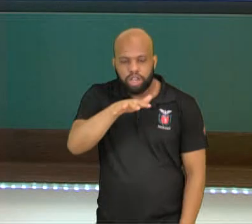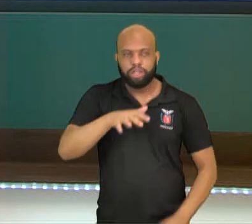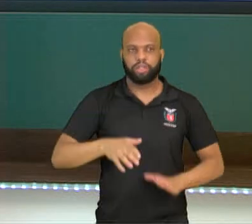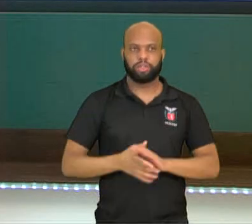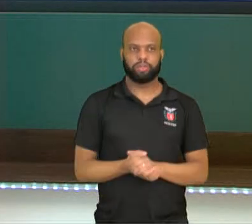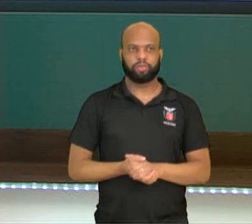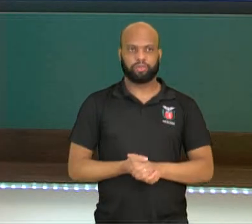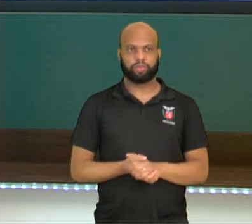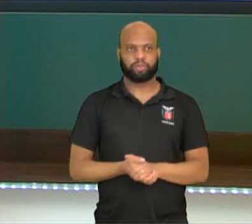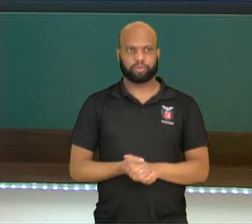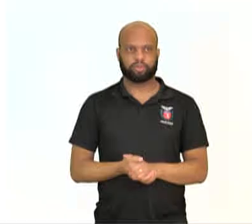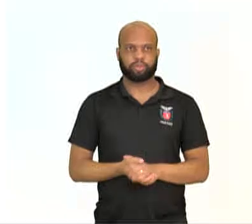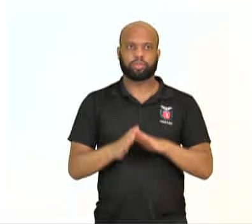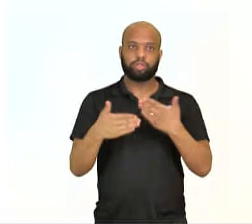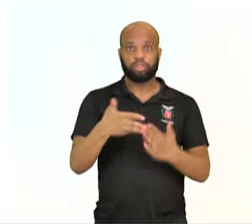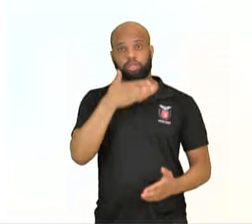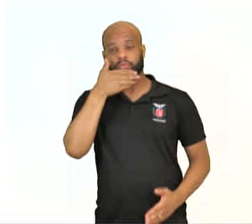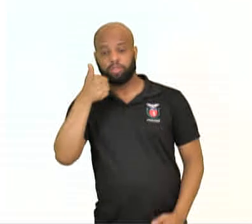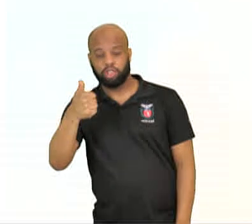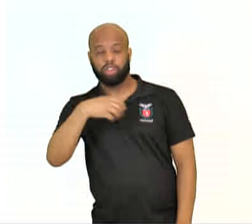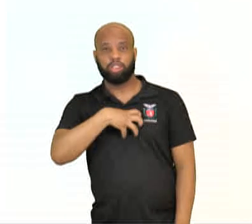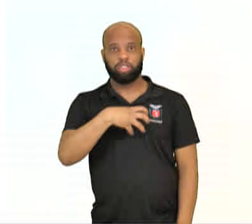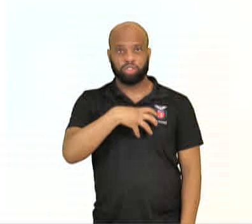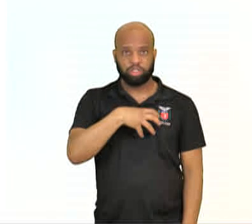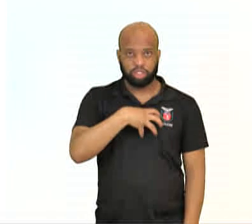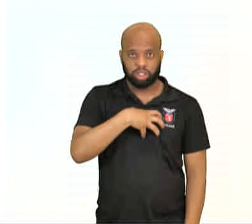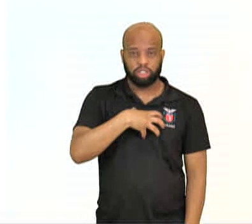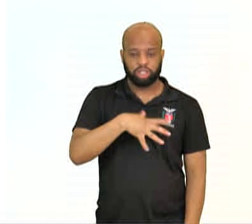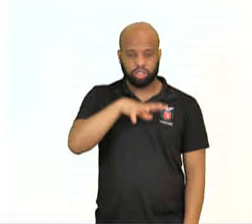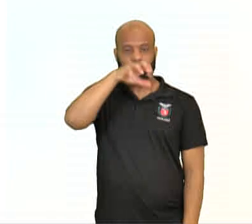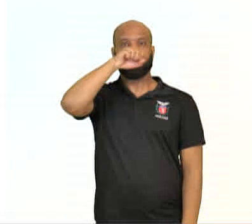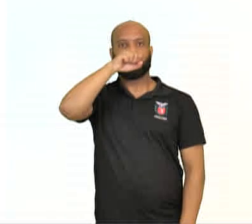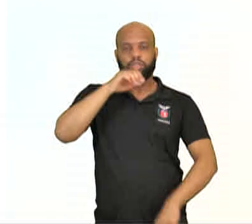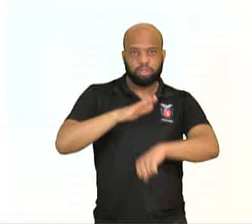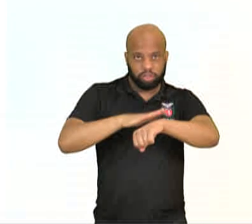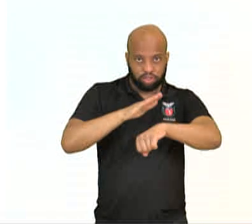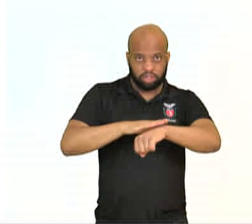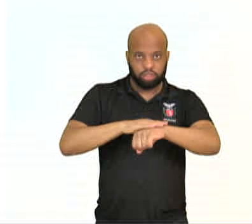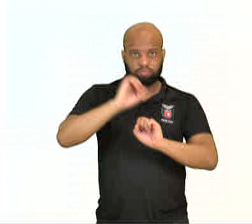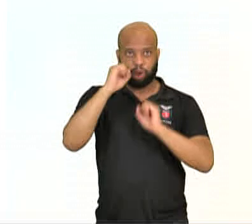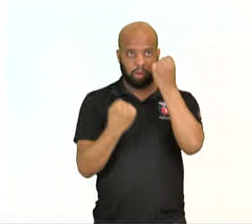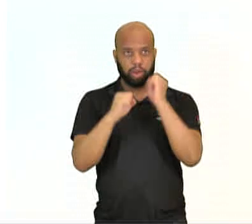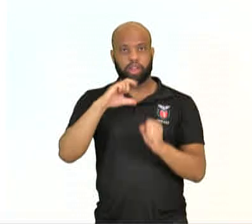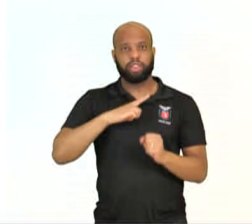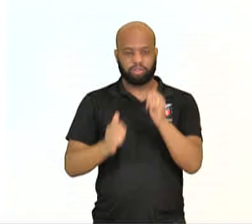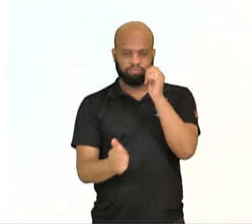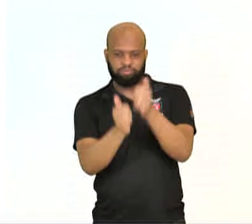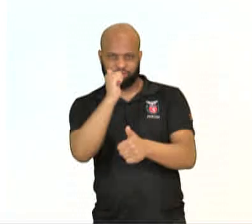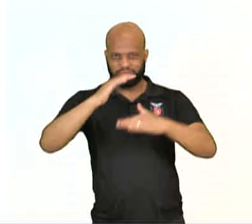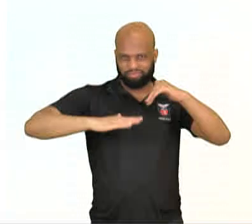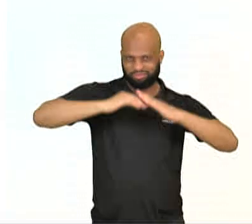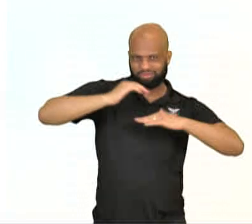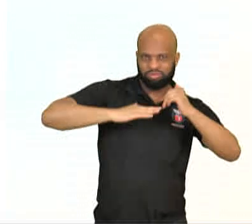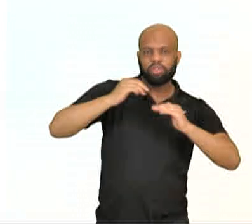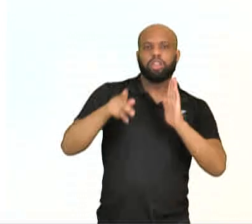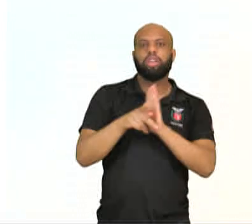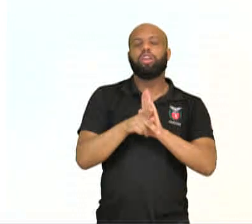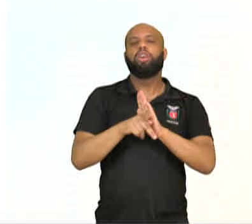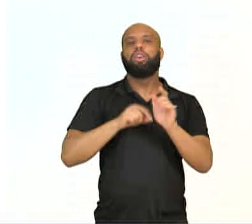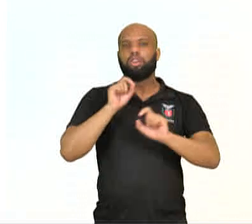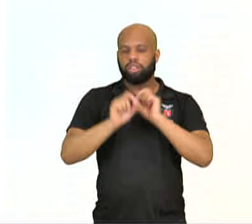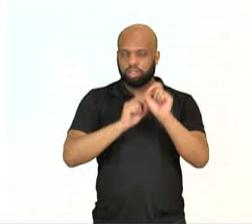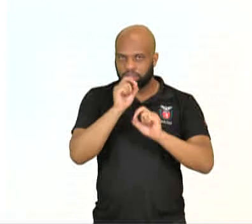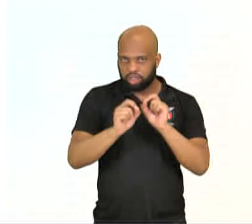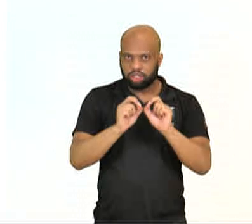atividade. Para melhorar a respiração durante exercícios, muitos atletas e praticantes de exercício físico utilizam